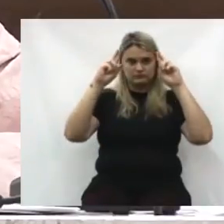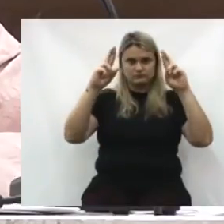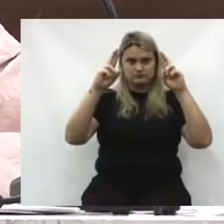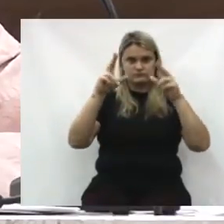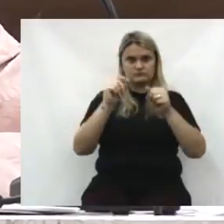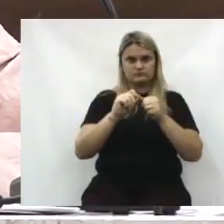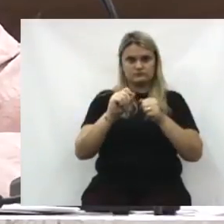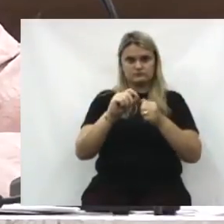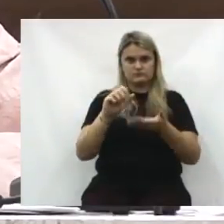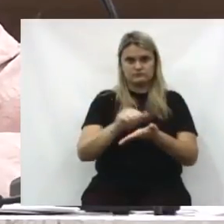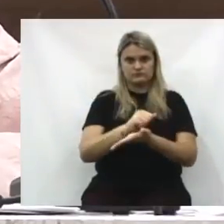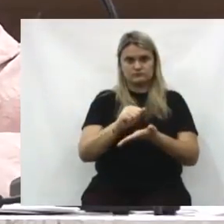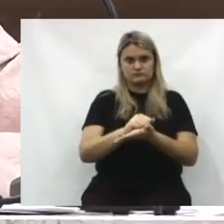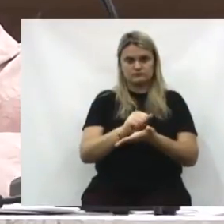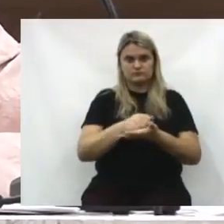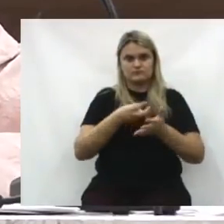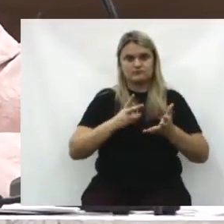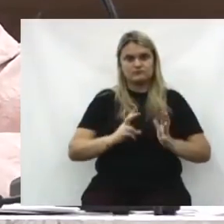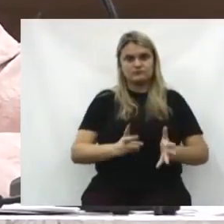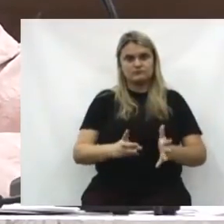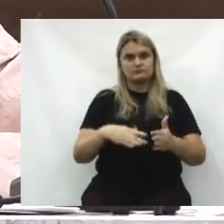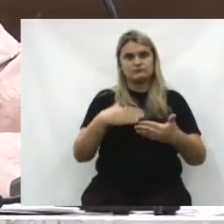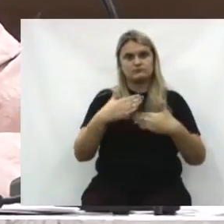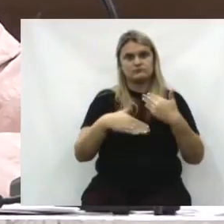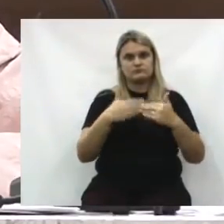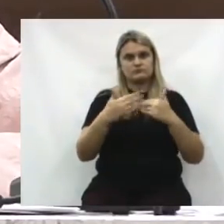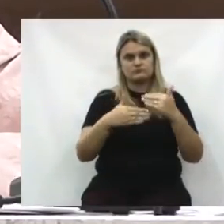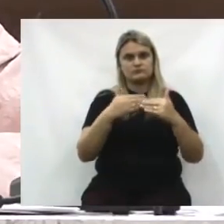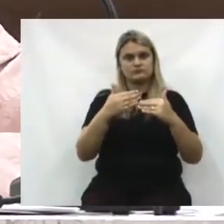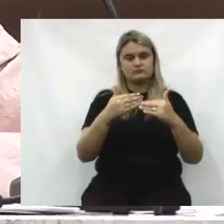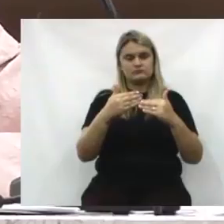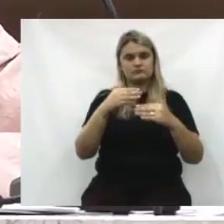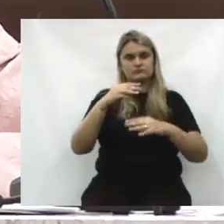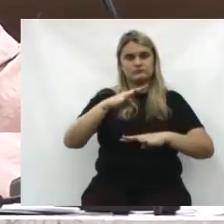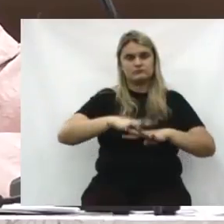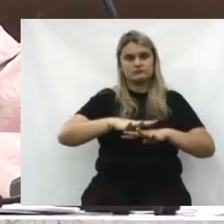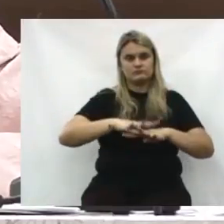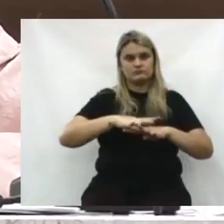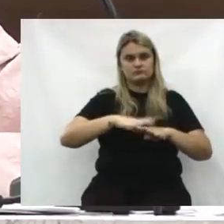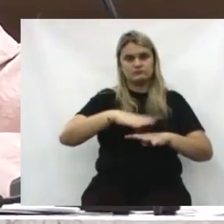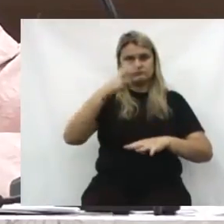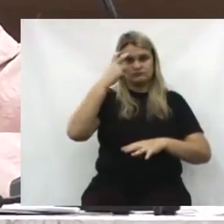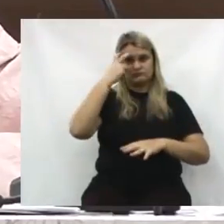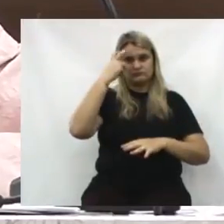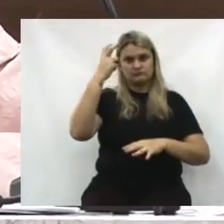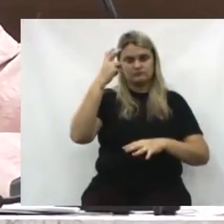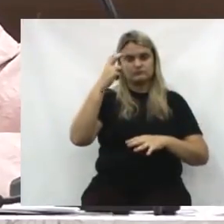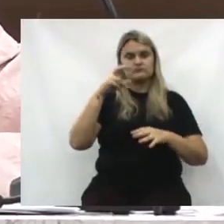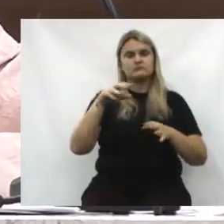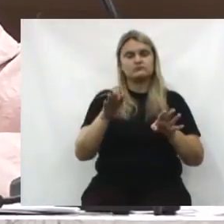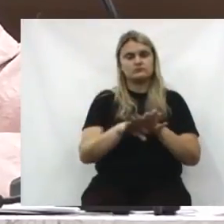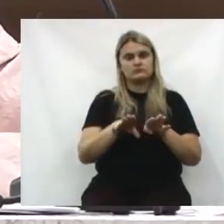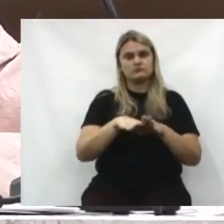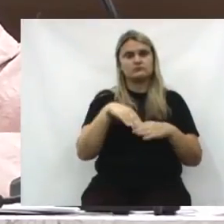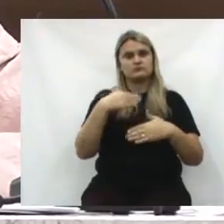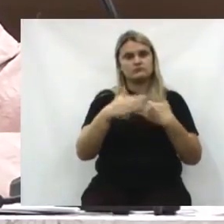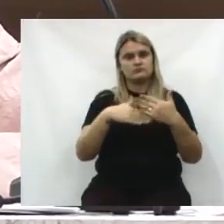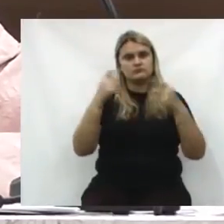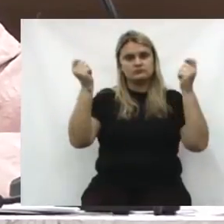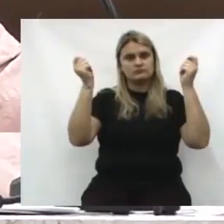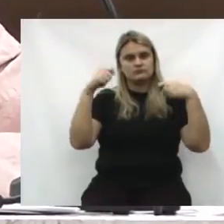desenvolver a disciplina na execução de uma tarefa, estimular o desenvolvimento das operações do